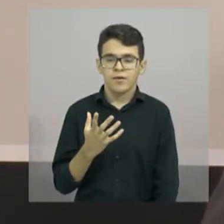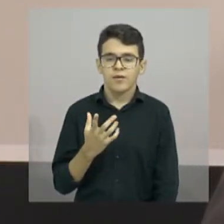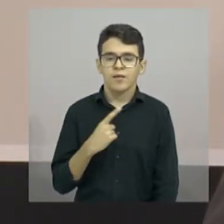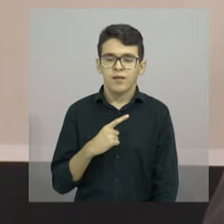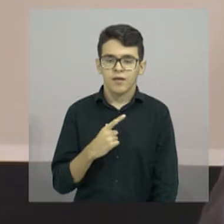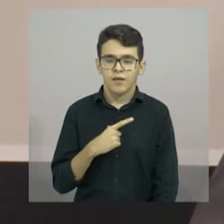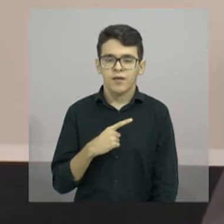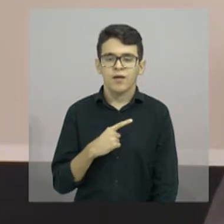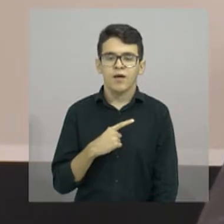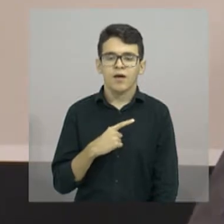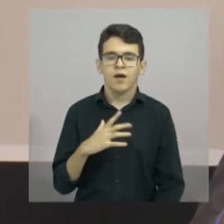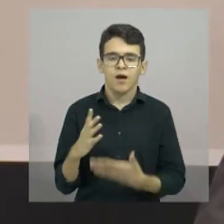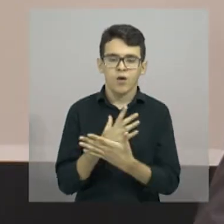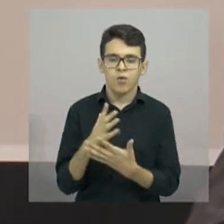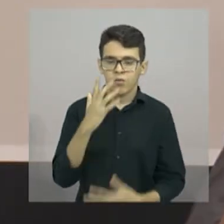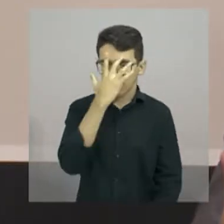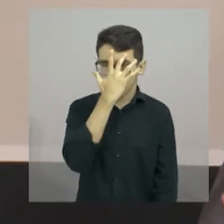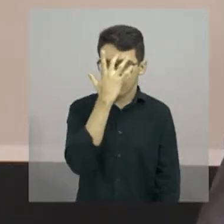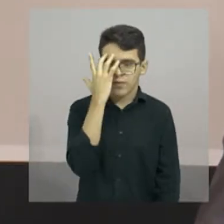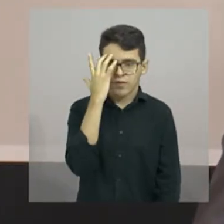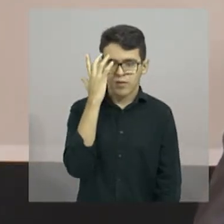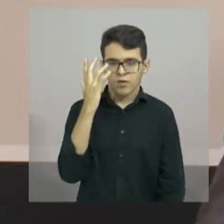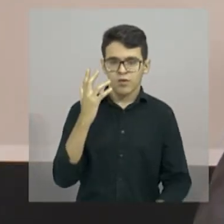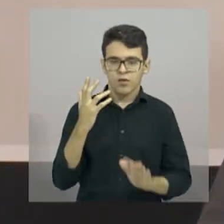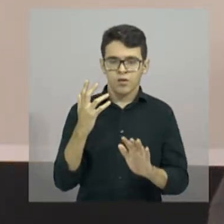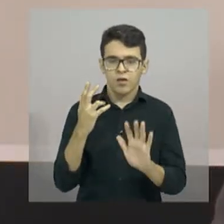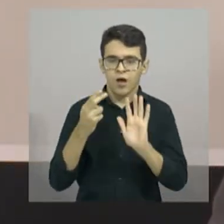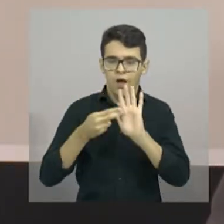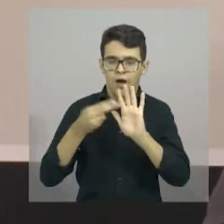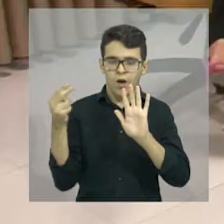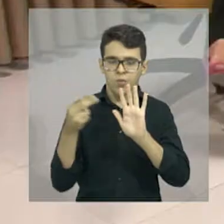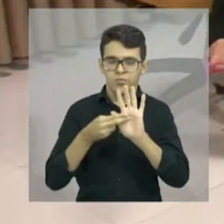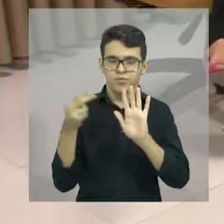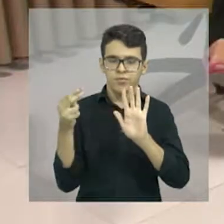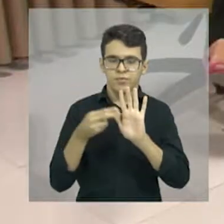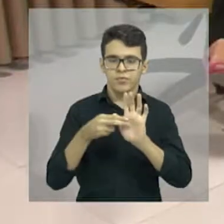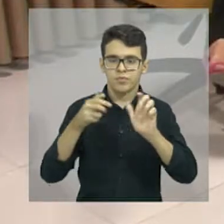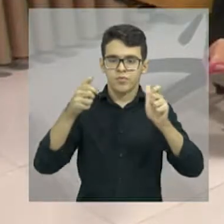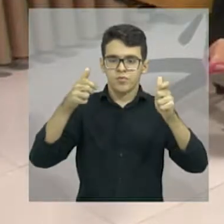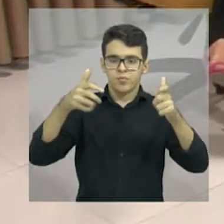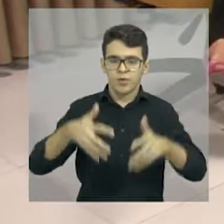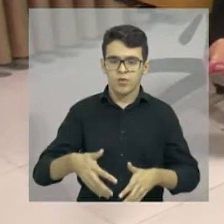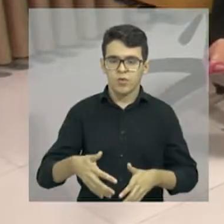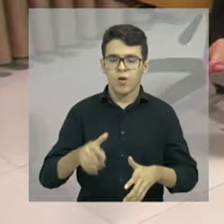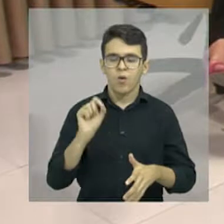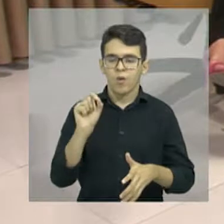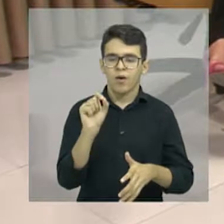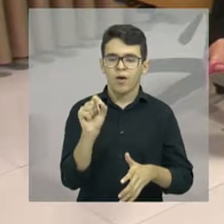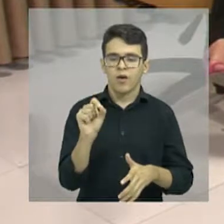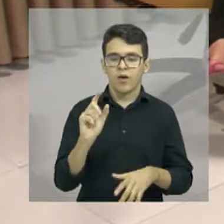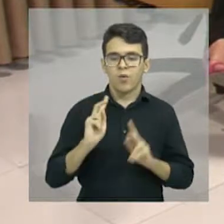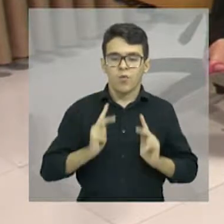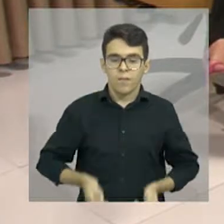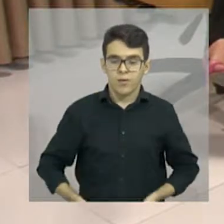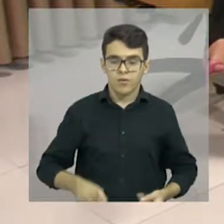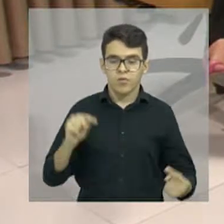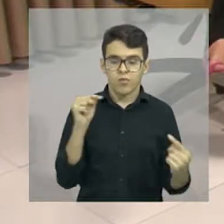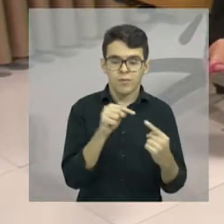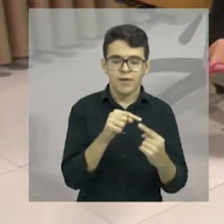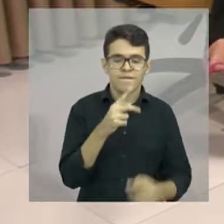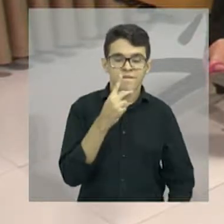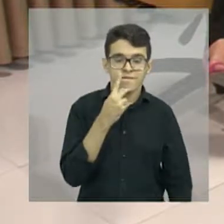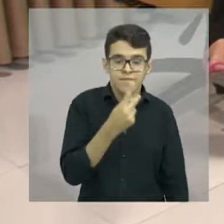escritores, Ricardo, que dizem que o ser humano é essencialmente o que ele fala e o que ele se movimenta. Né? Tudo que nós